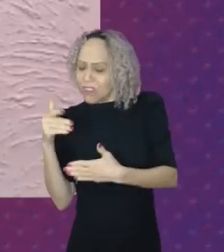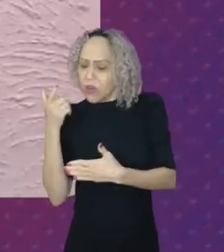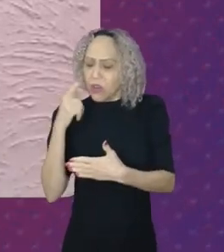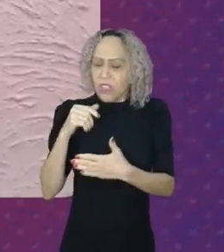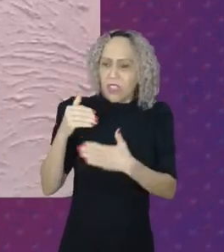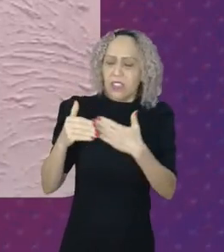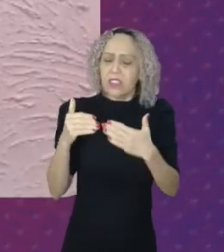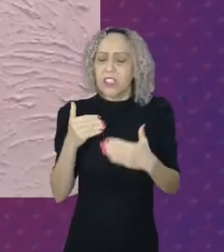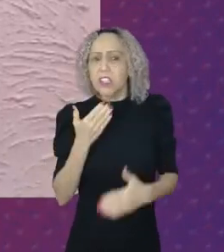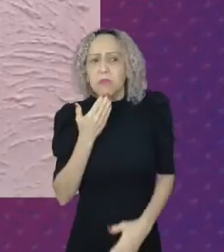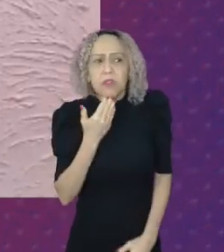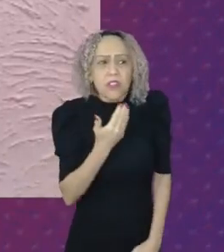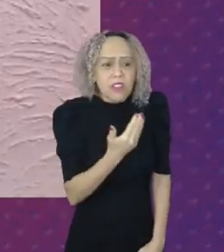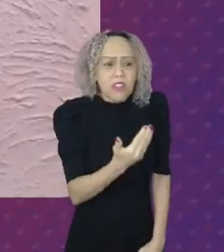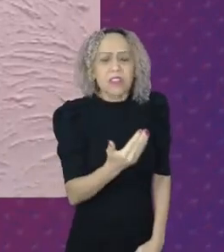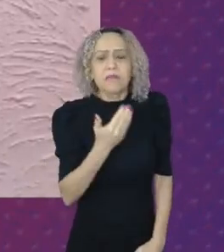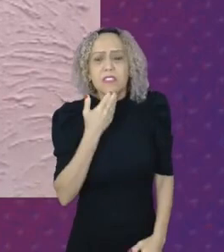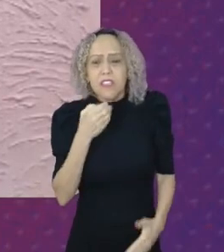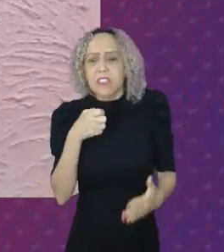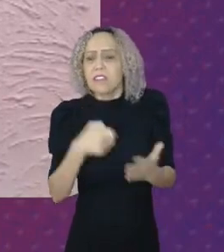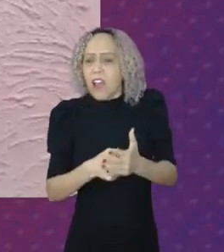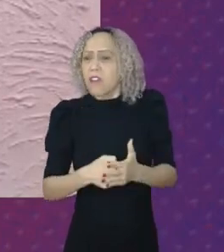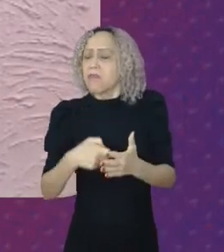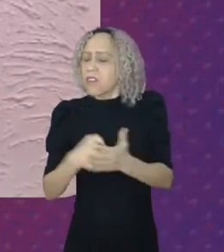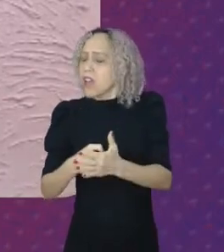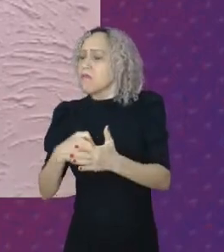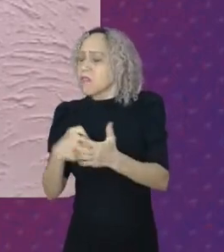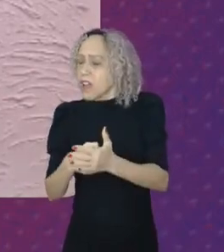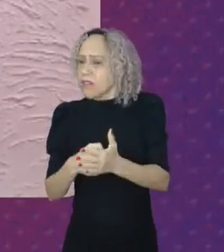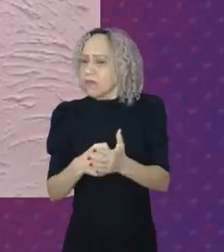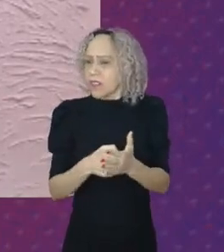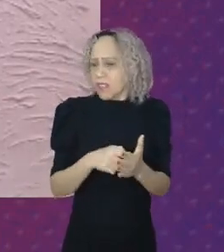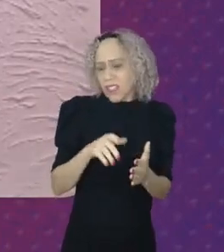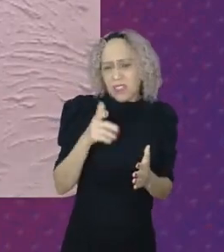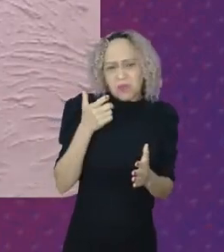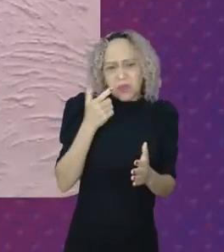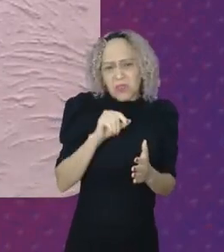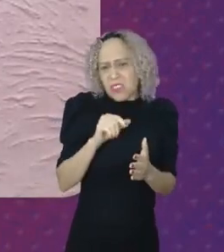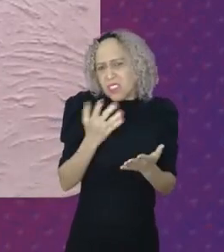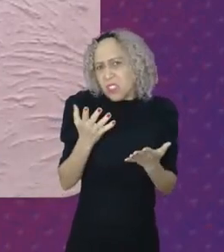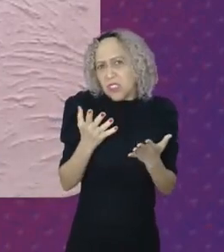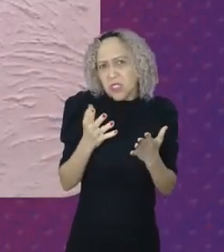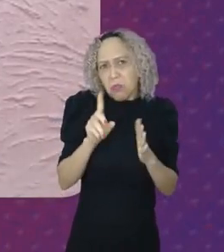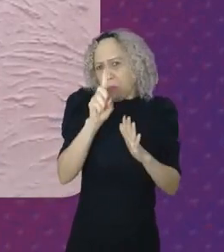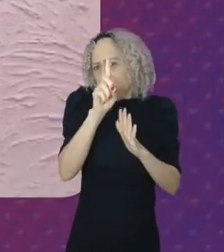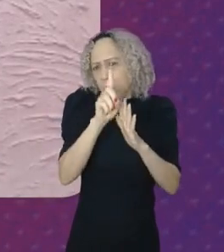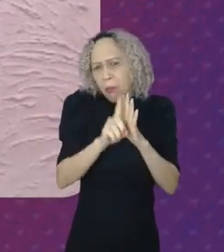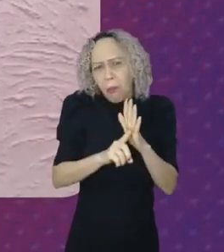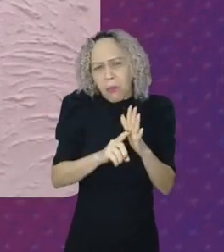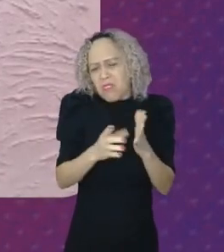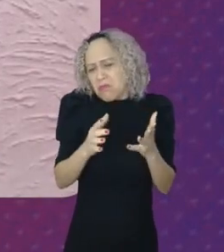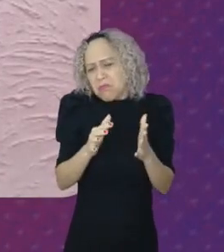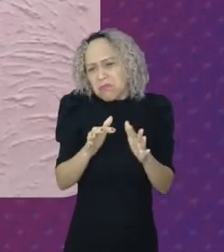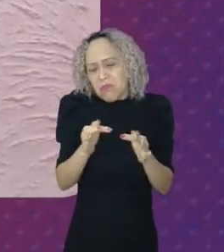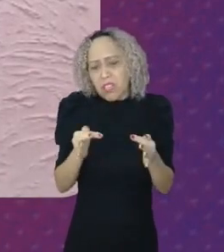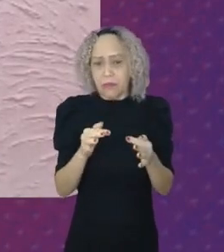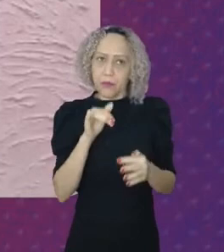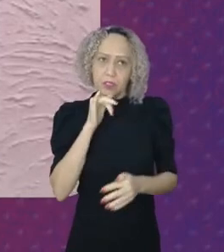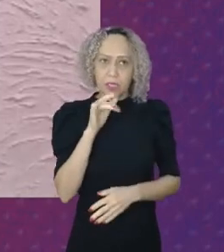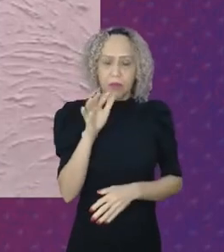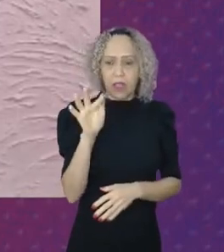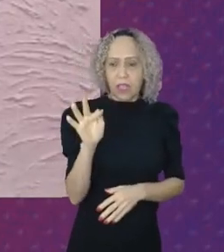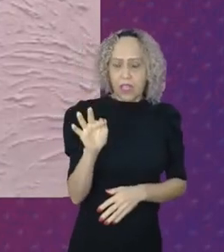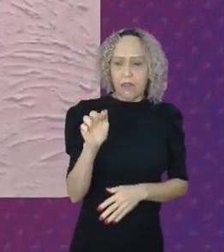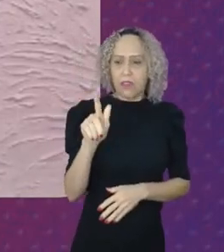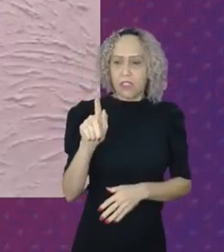lá, pedia equiparações de direitos e sempre ganhava uma coisinha. O fundo de garantia, a gente pediu